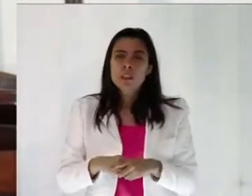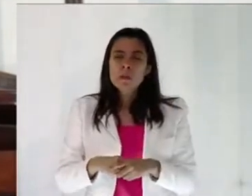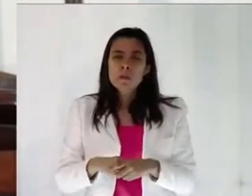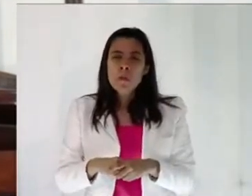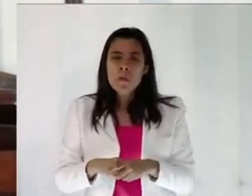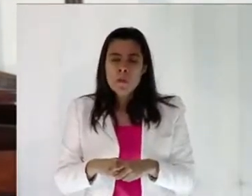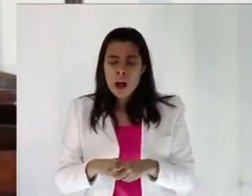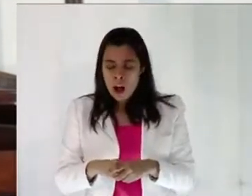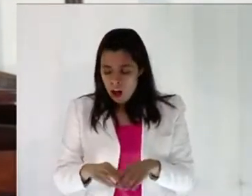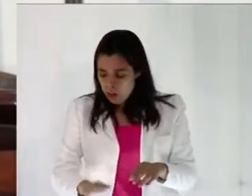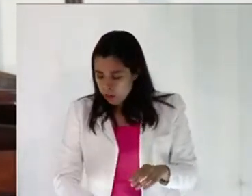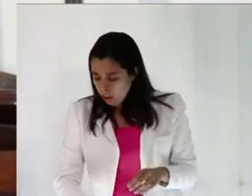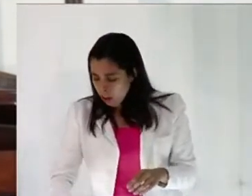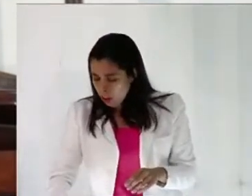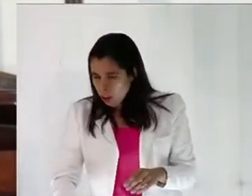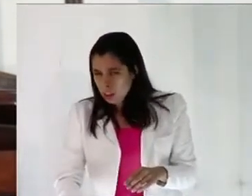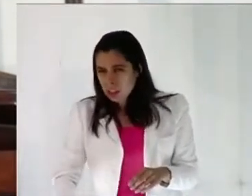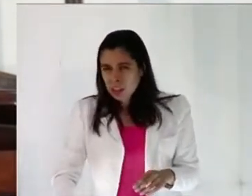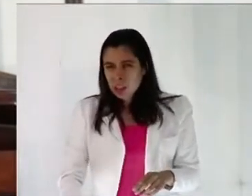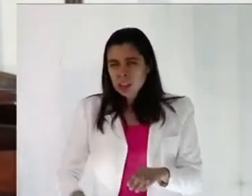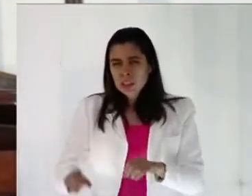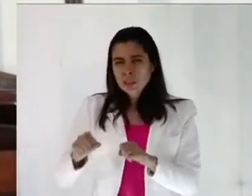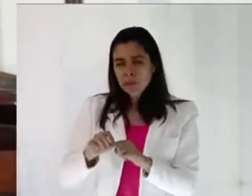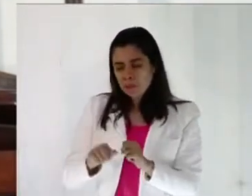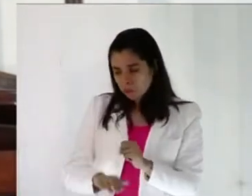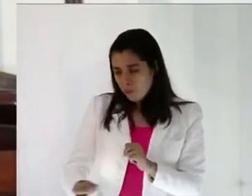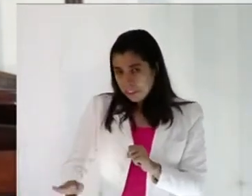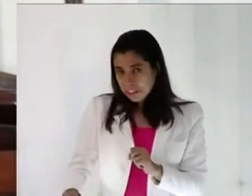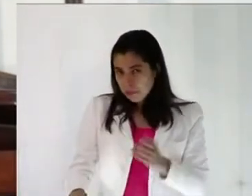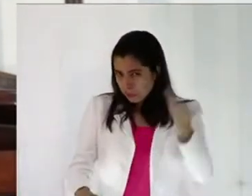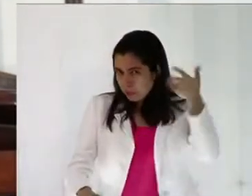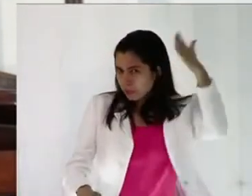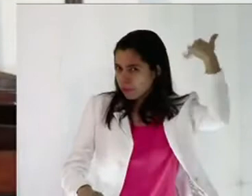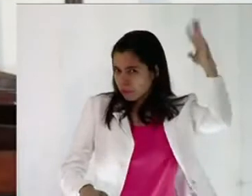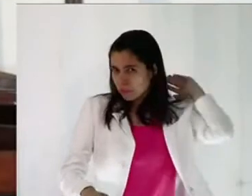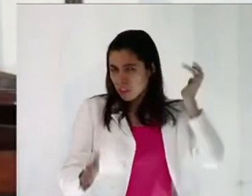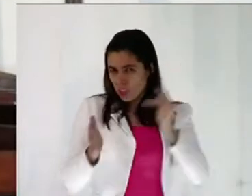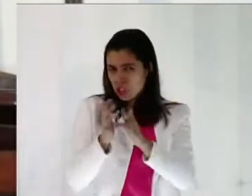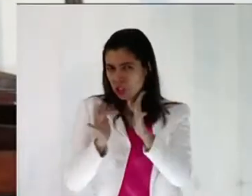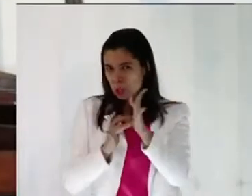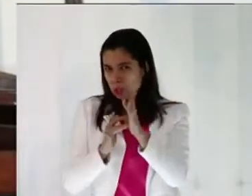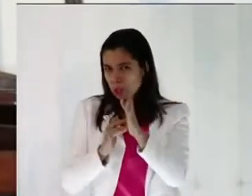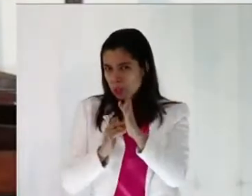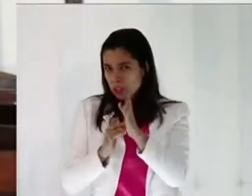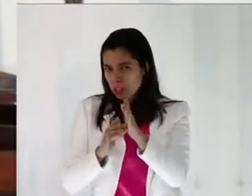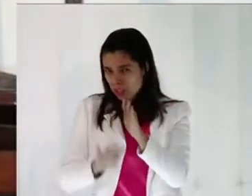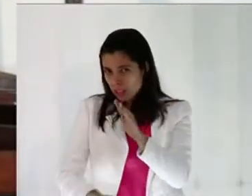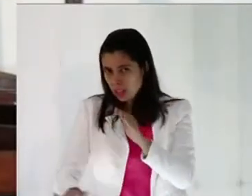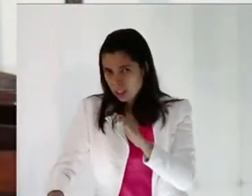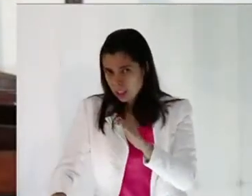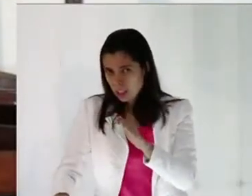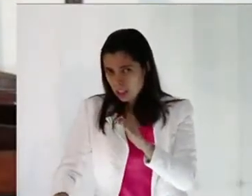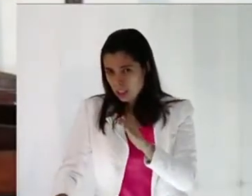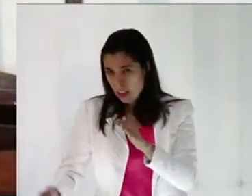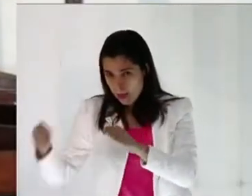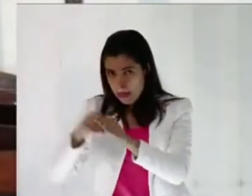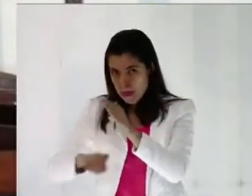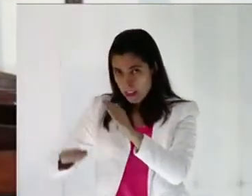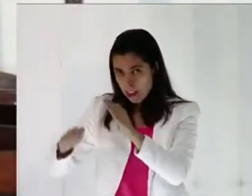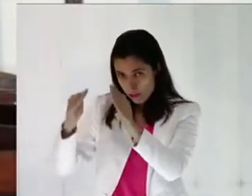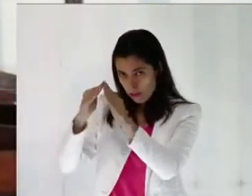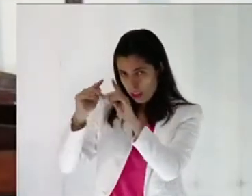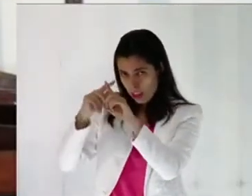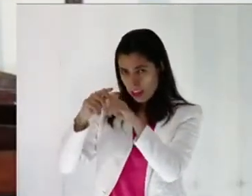os doutores da lei, quando seus pais retornam para buscá-lo em Jerusalém, ele disse que estava na casa do seu